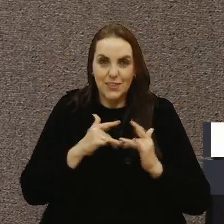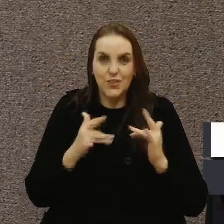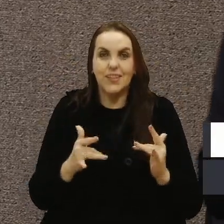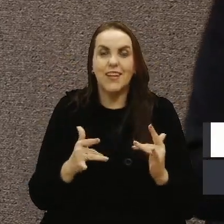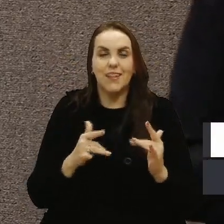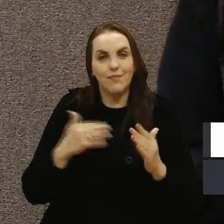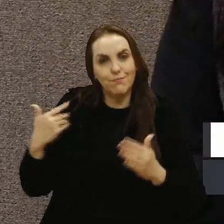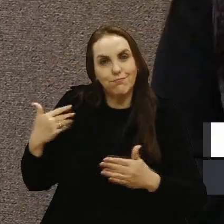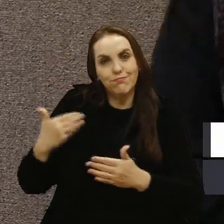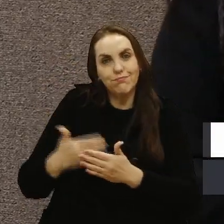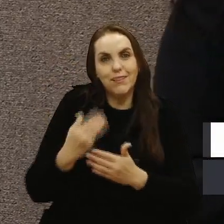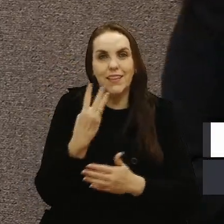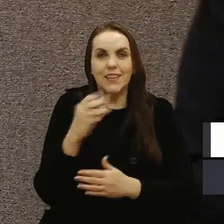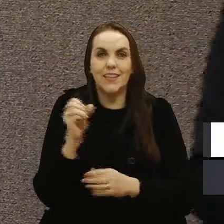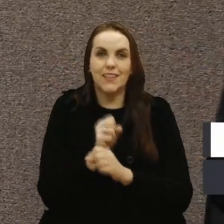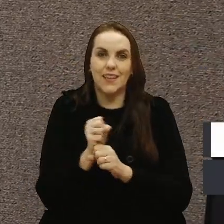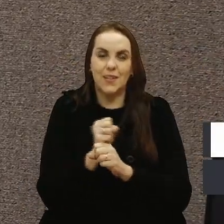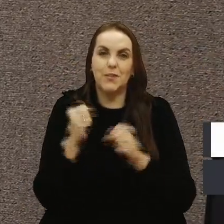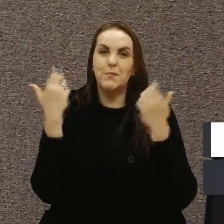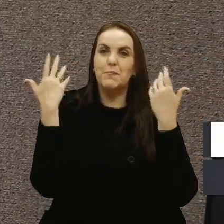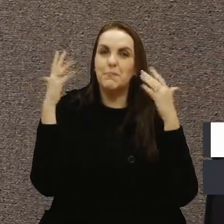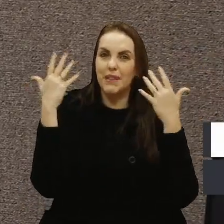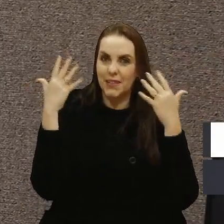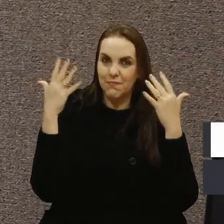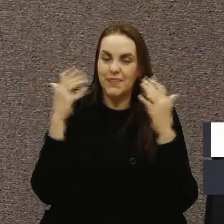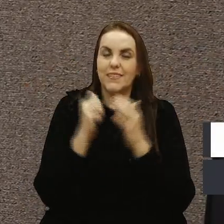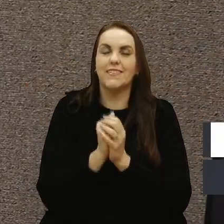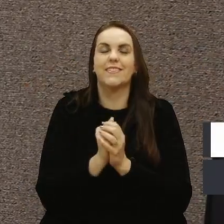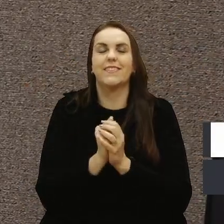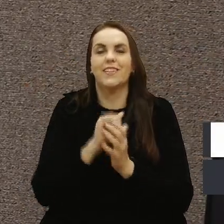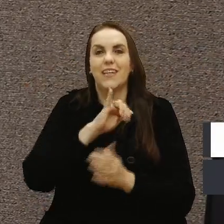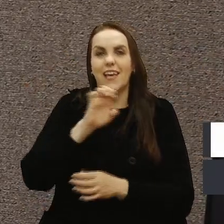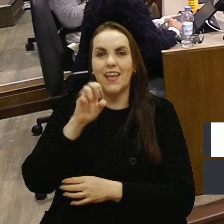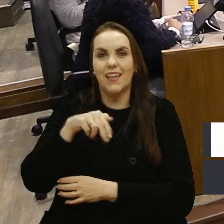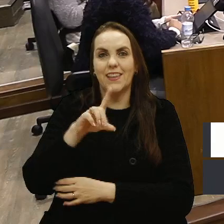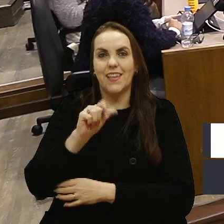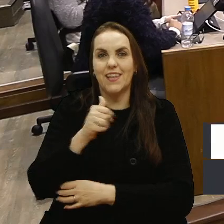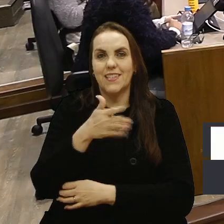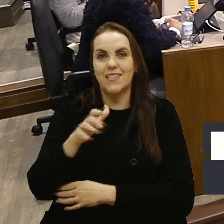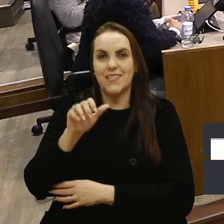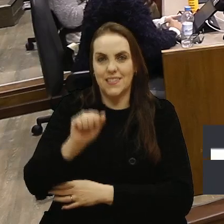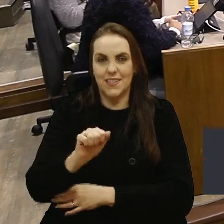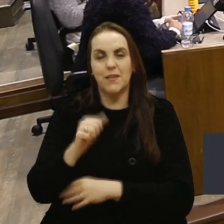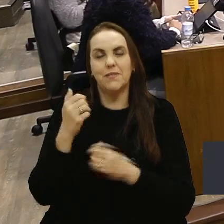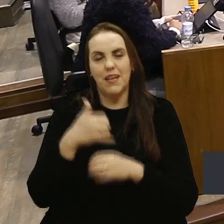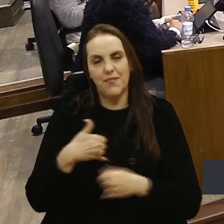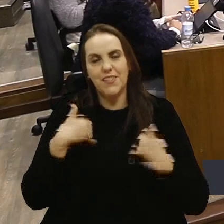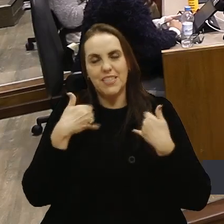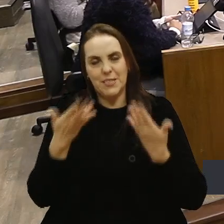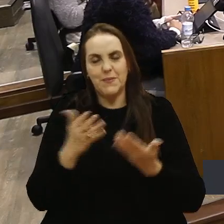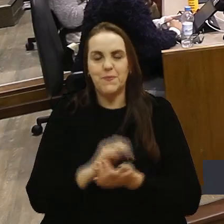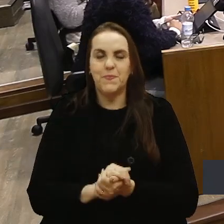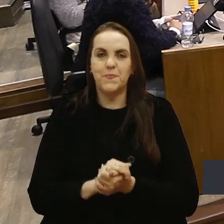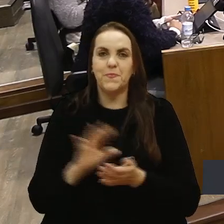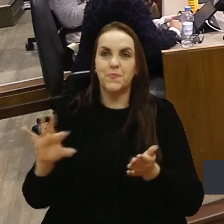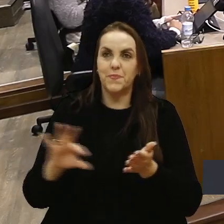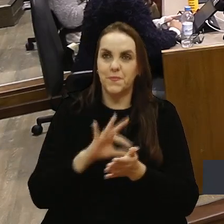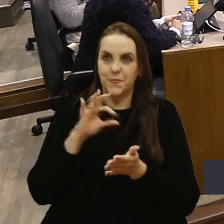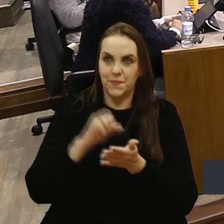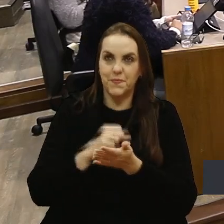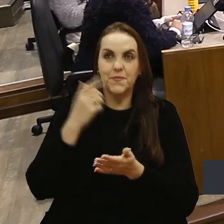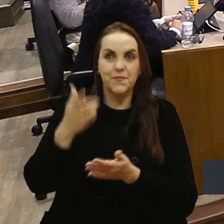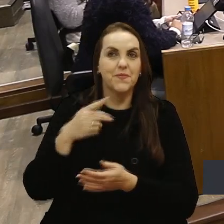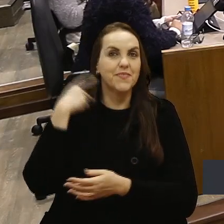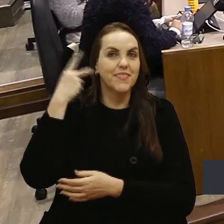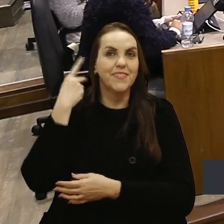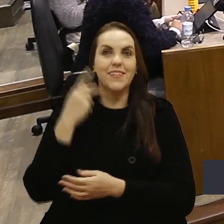longo desses 30 anos. Parabéns em Dança, Jazz e Companhia pelo aniversário. Próximo inscrito, vereador João Wes. Obrigado, senhor presidente, senhoras